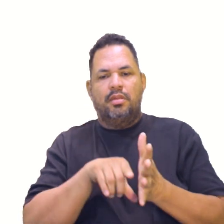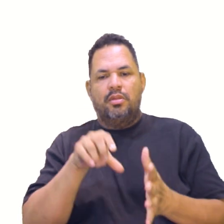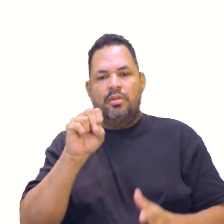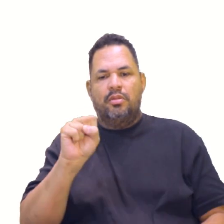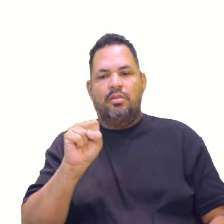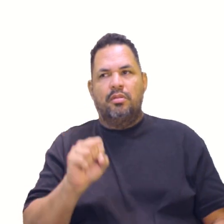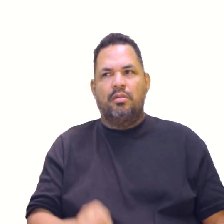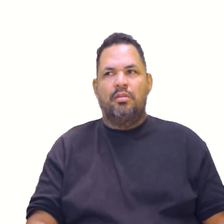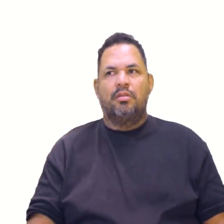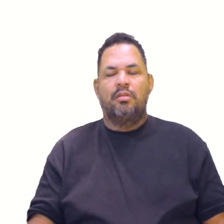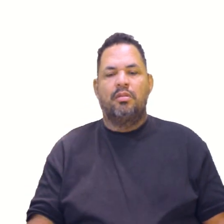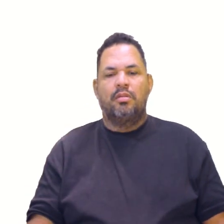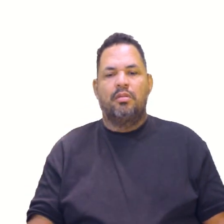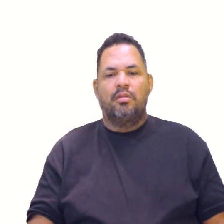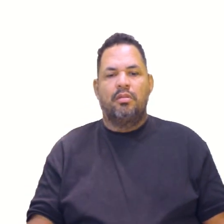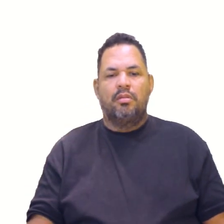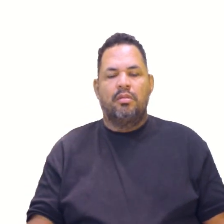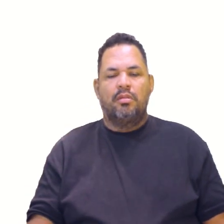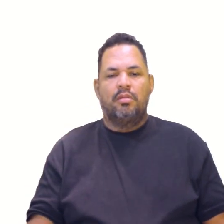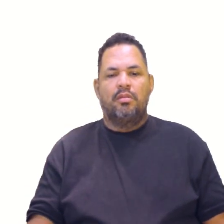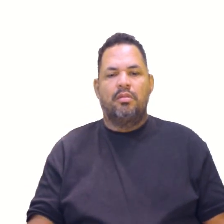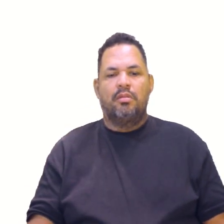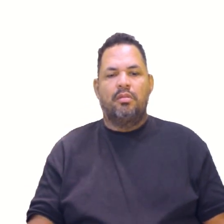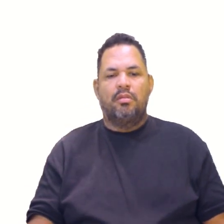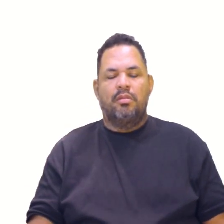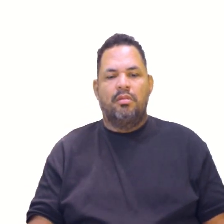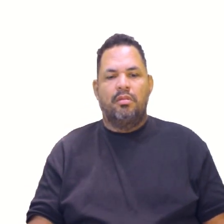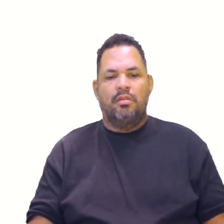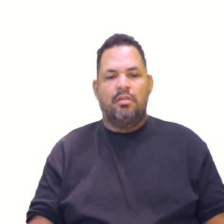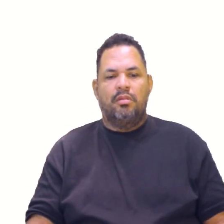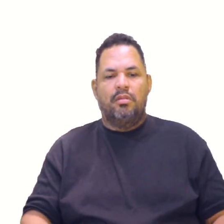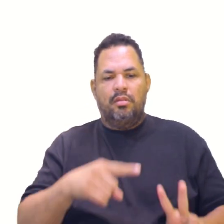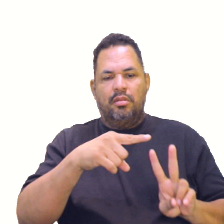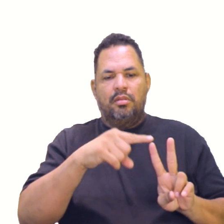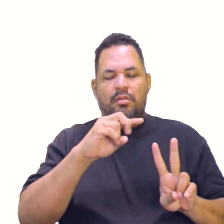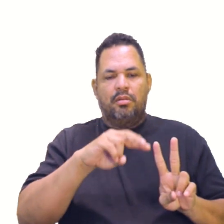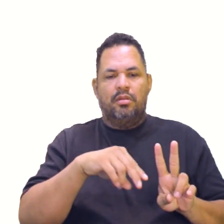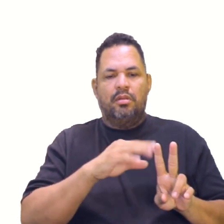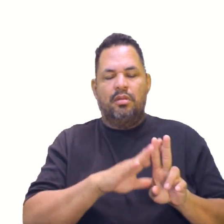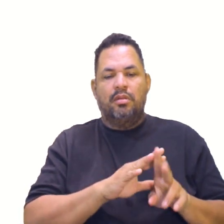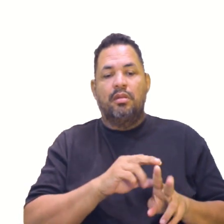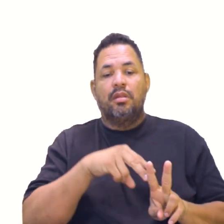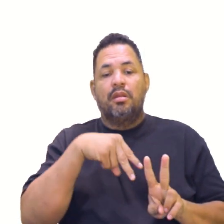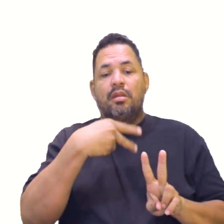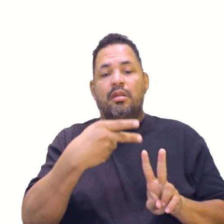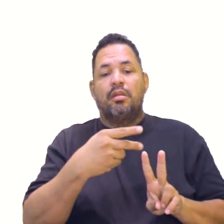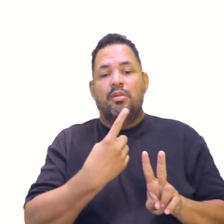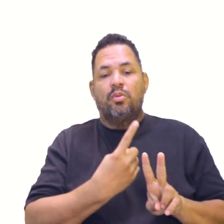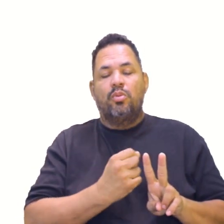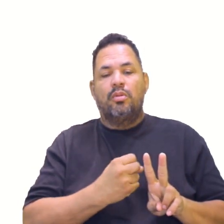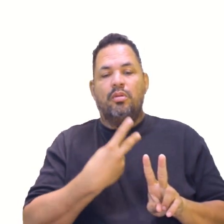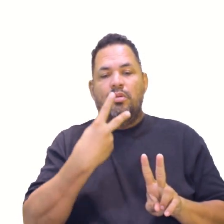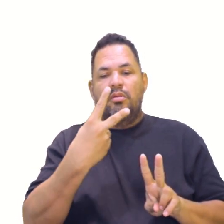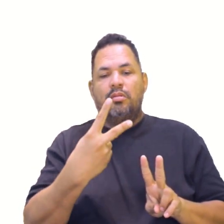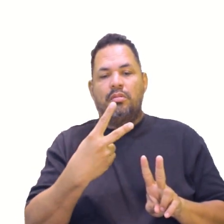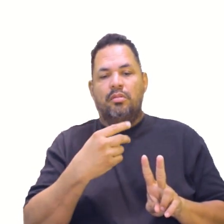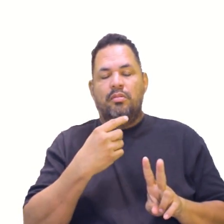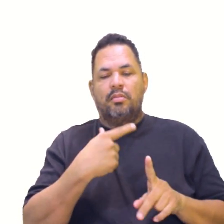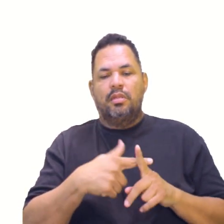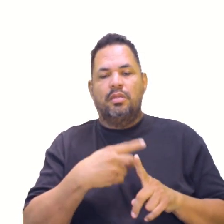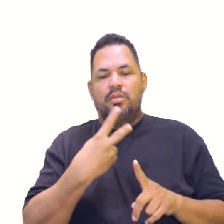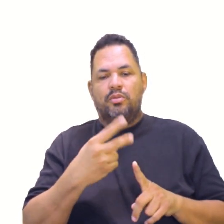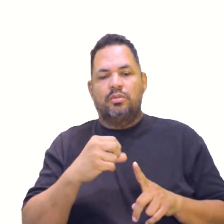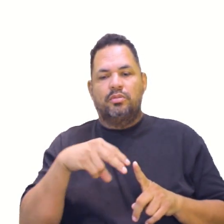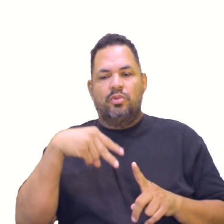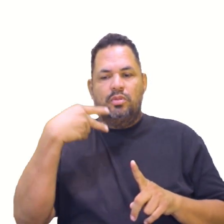8, certo? Certo. Sobre a raiz quadrada do a. Quem é o a? 1 ao quadrado. Mais Quem é o b? 2 ao